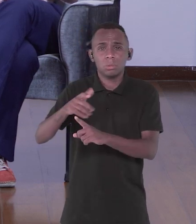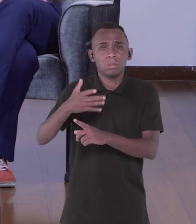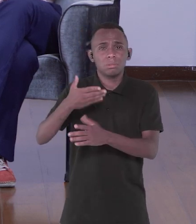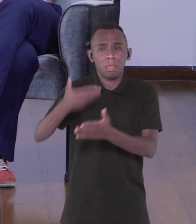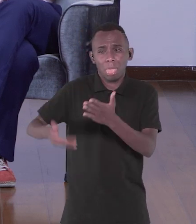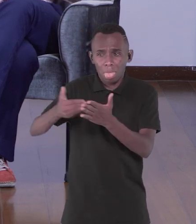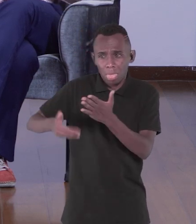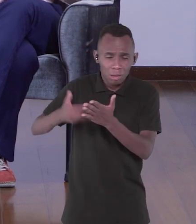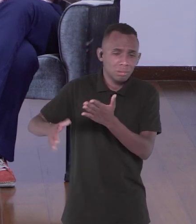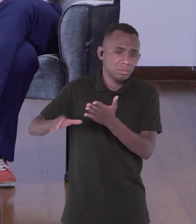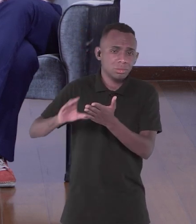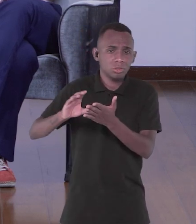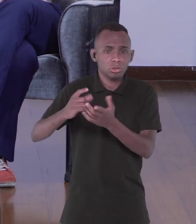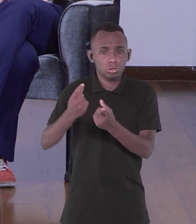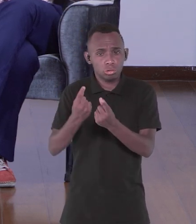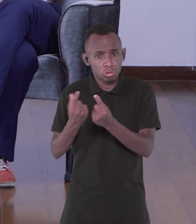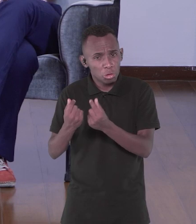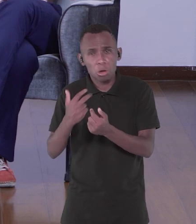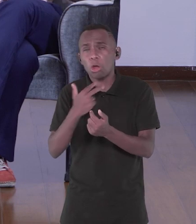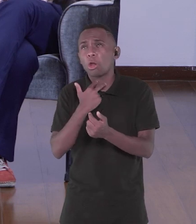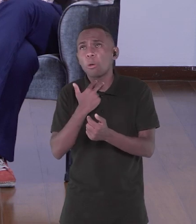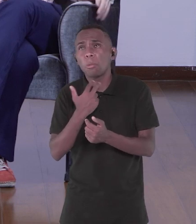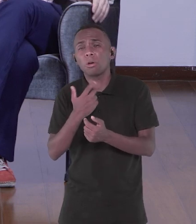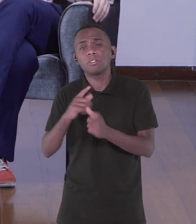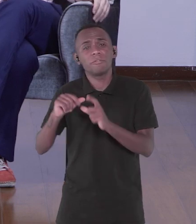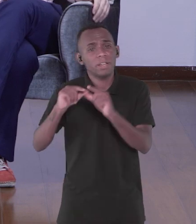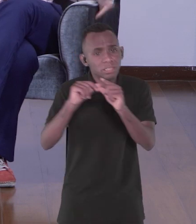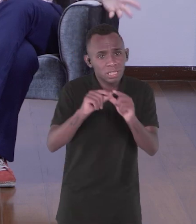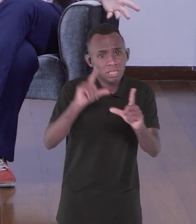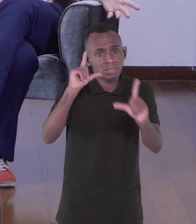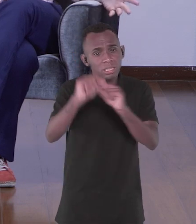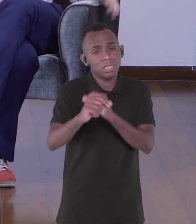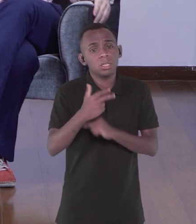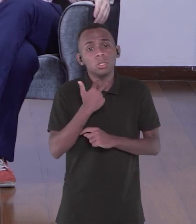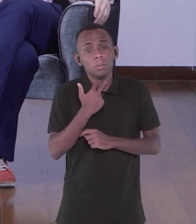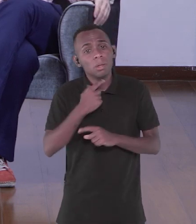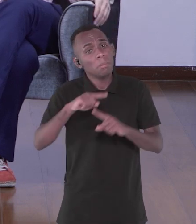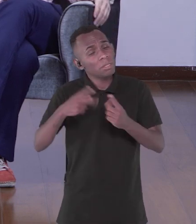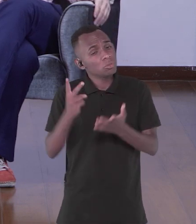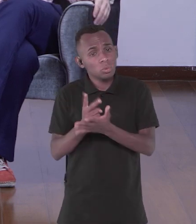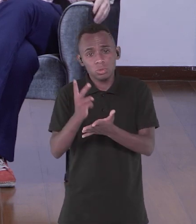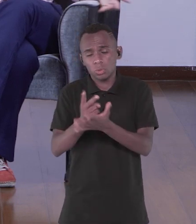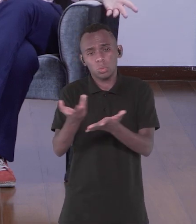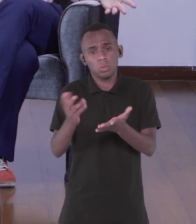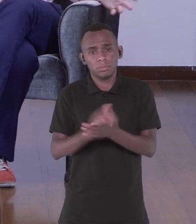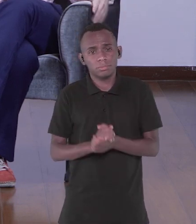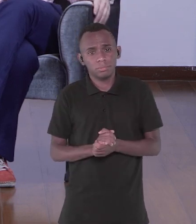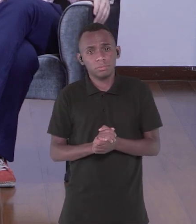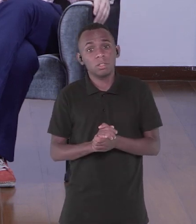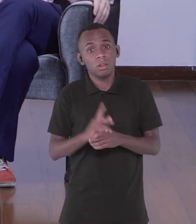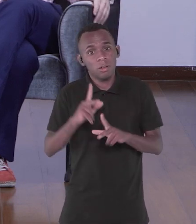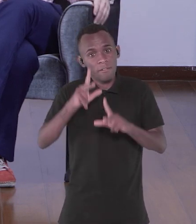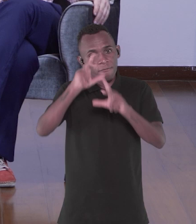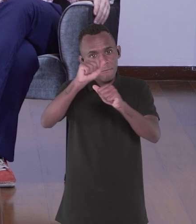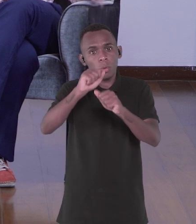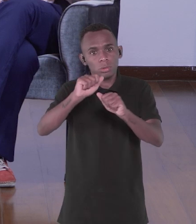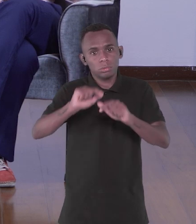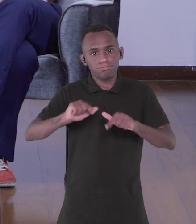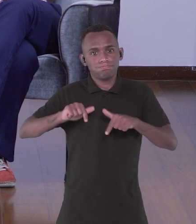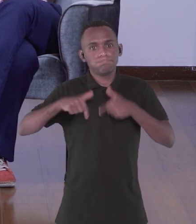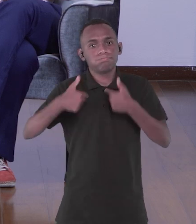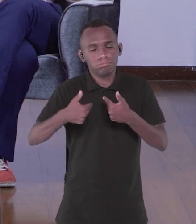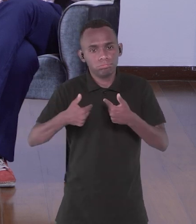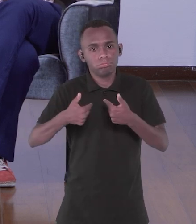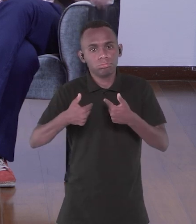perdeu toda ele não pode viajar, ele não pode sair, etc. Mas está lá. Né? Então, e fortalecido agora depois. Mas